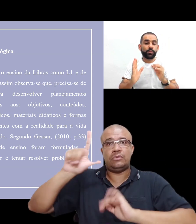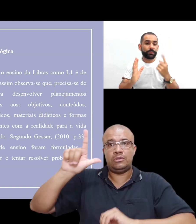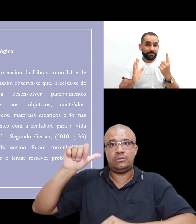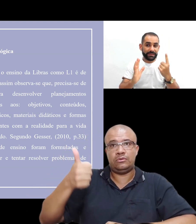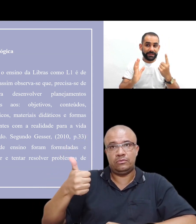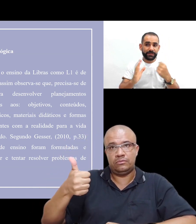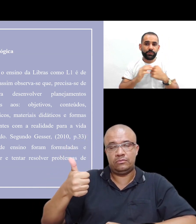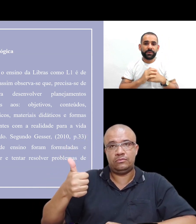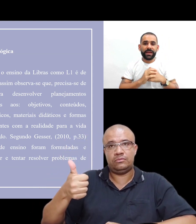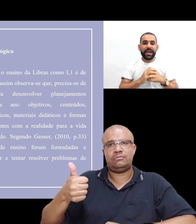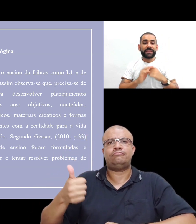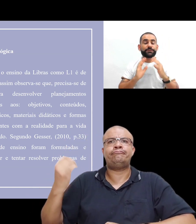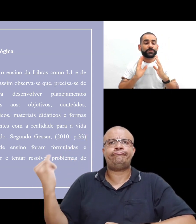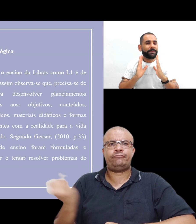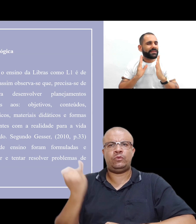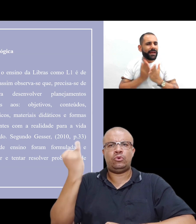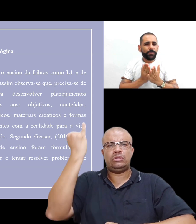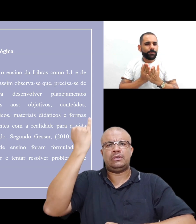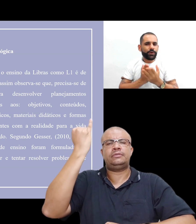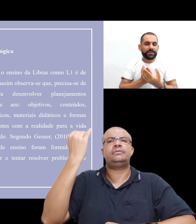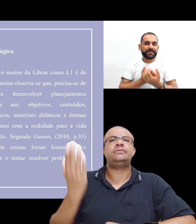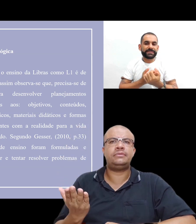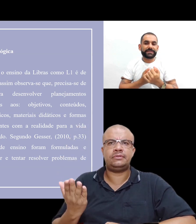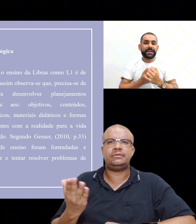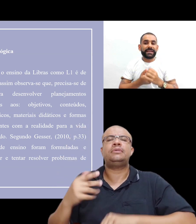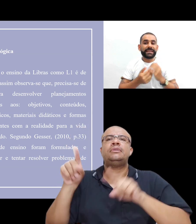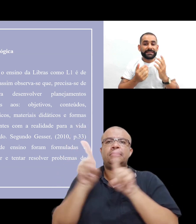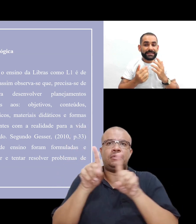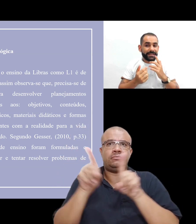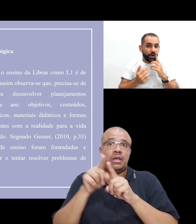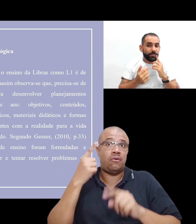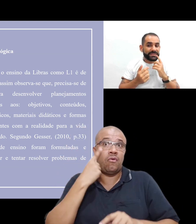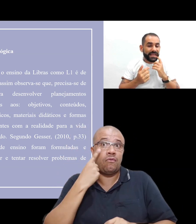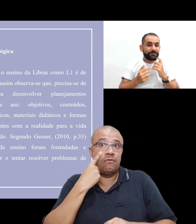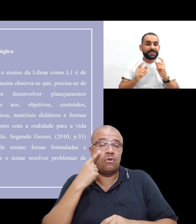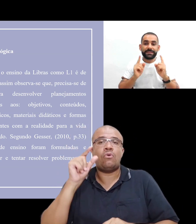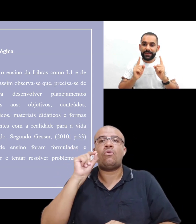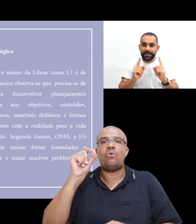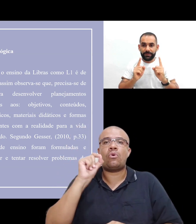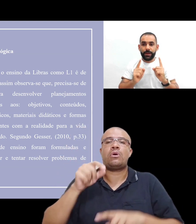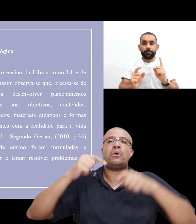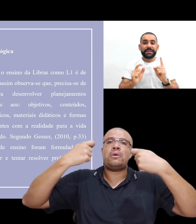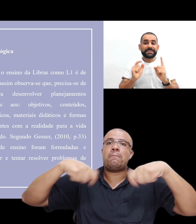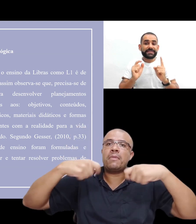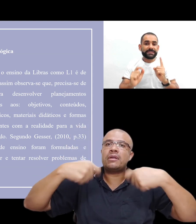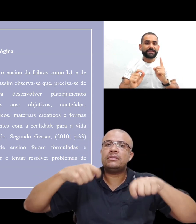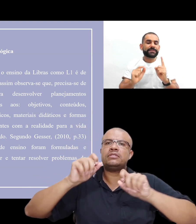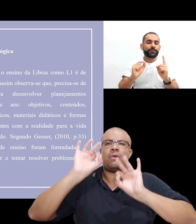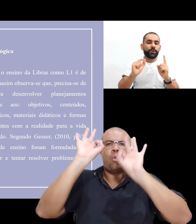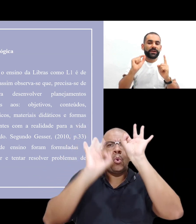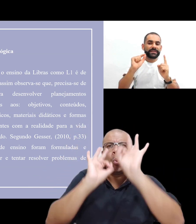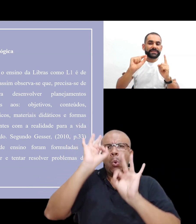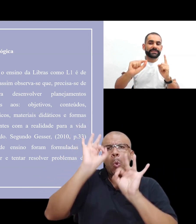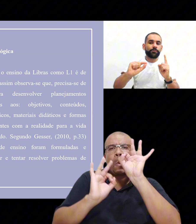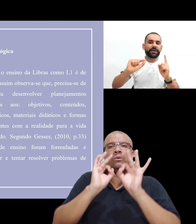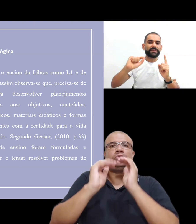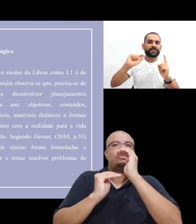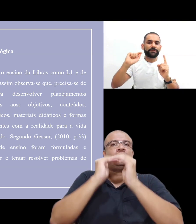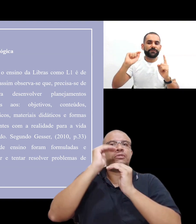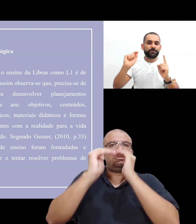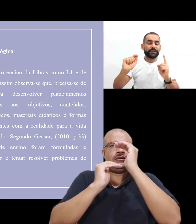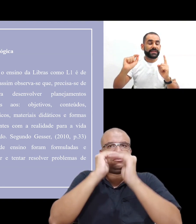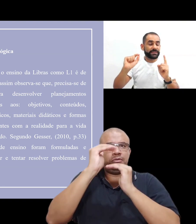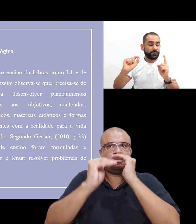Libras como primeira língua é de fundamental importância e assim observa-se que precisa-se de uma organização